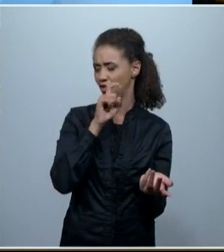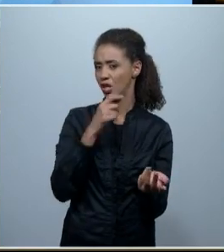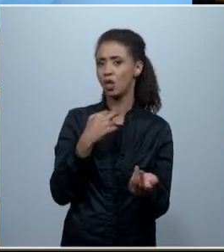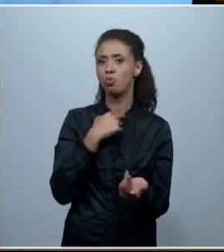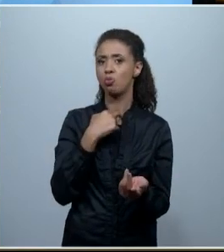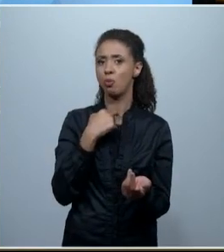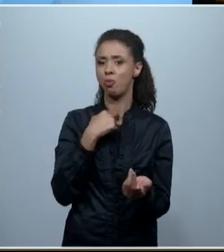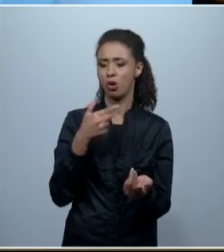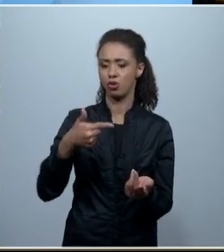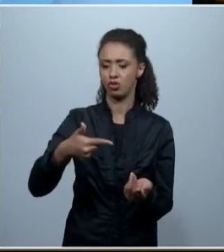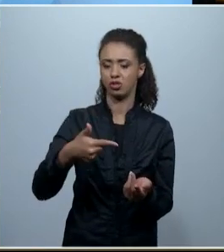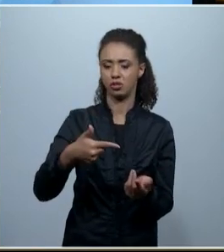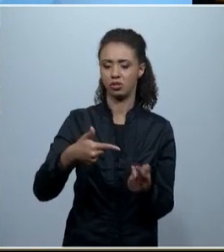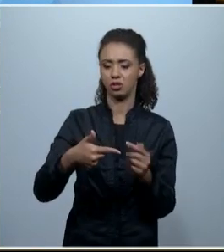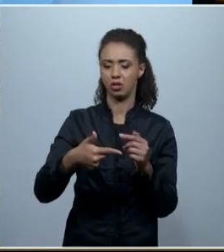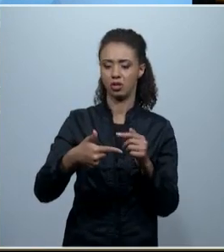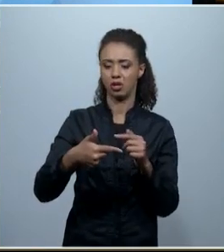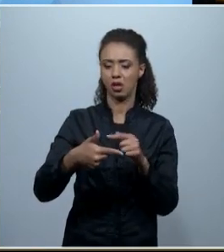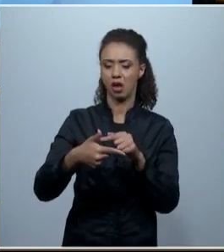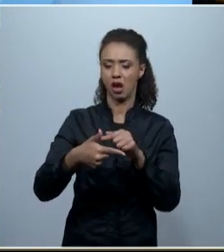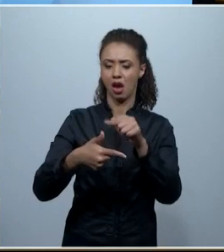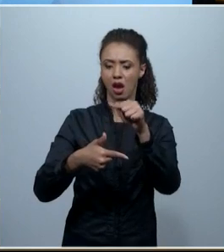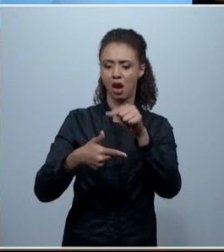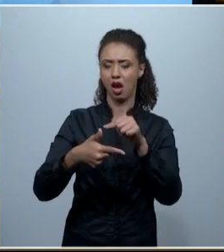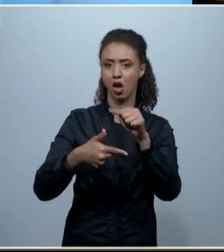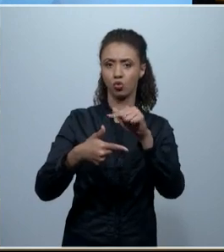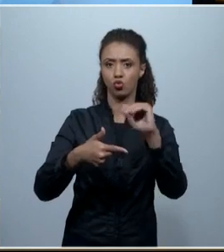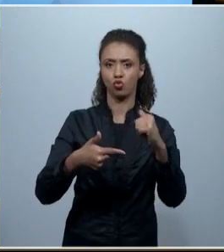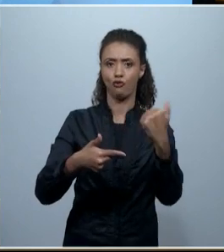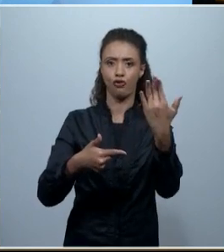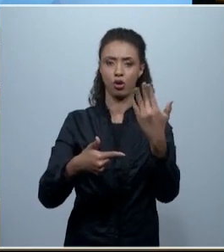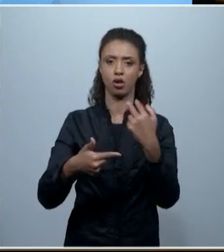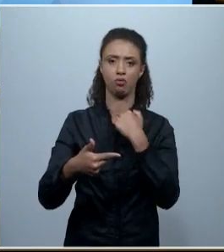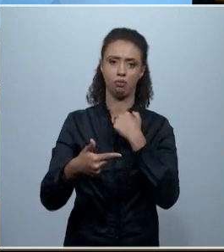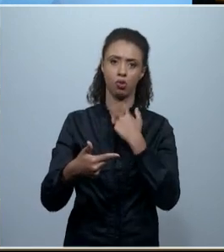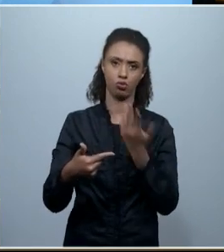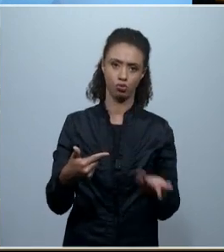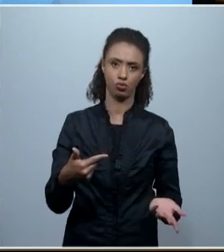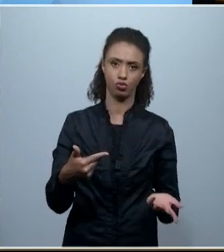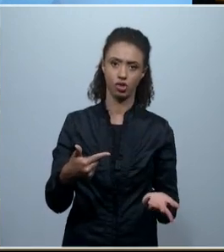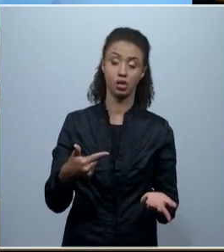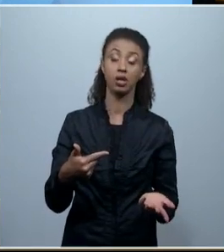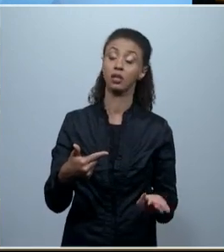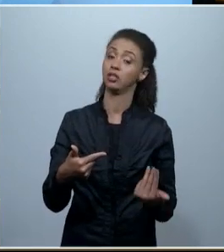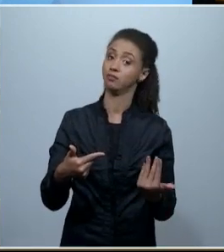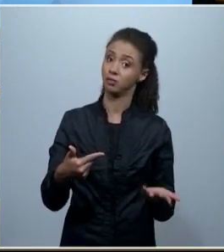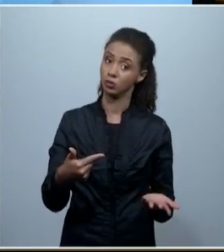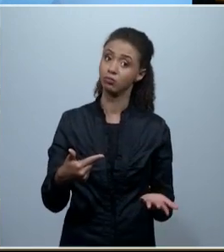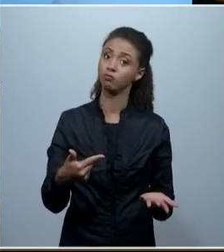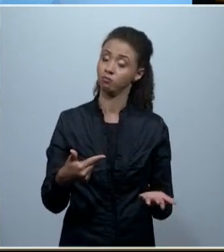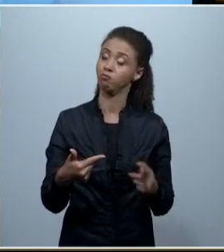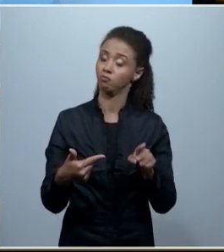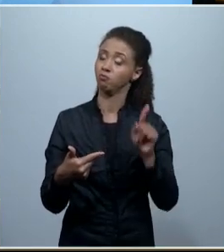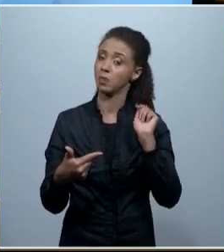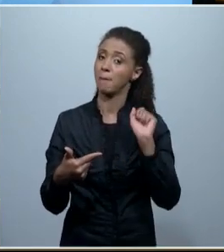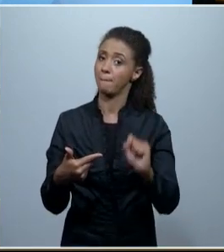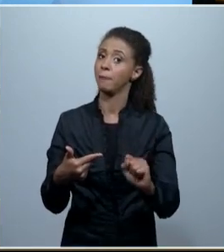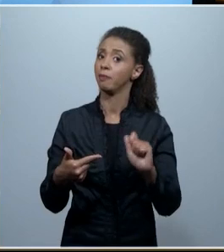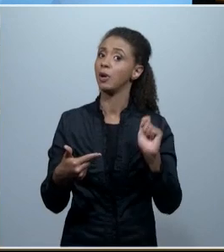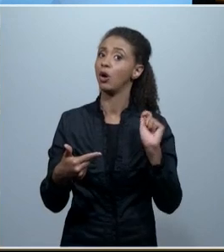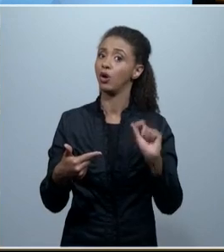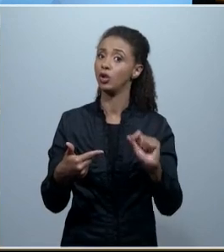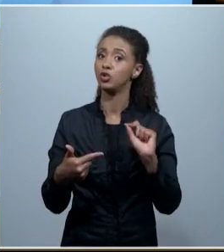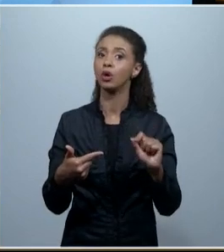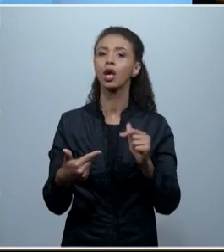e apesar que a gente fez isso para uma única altura é você pode fazer isso pra